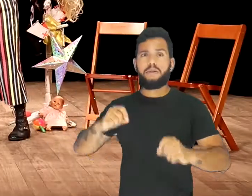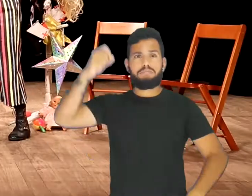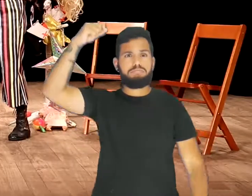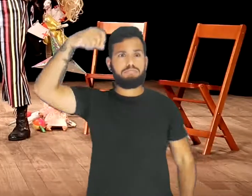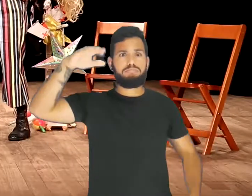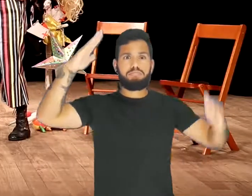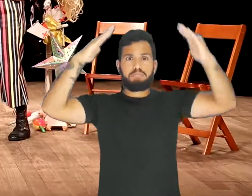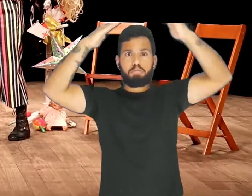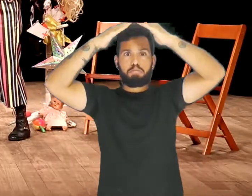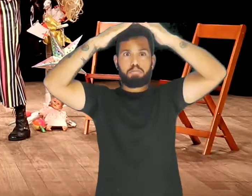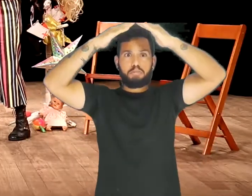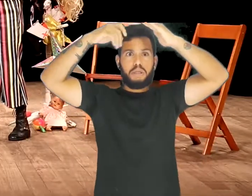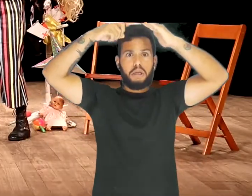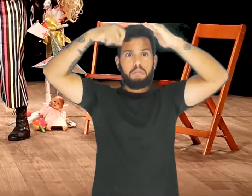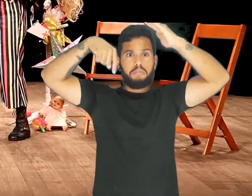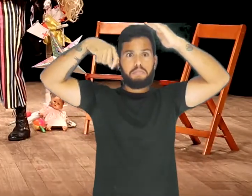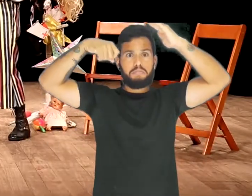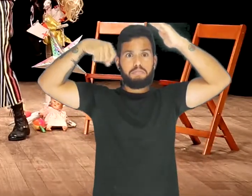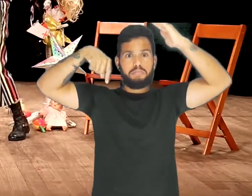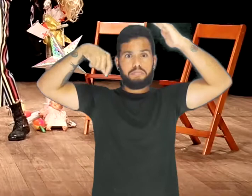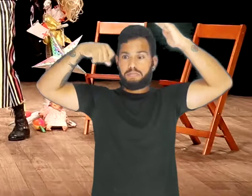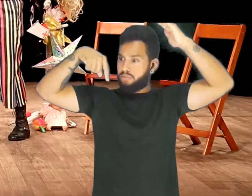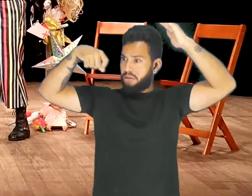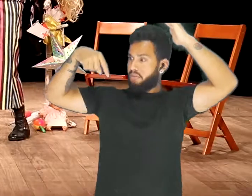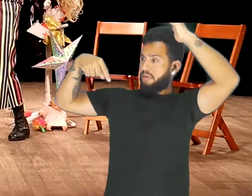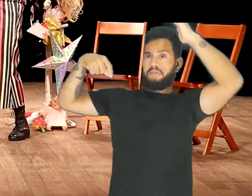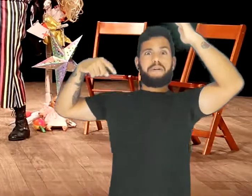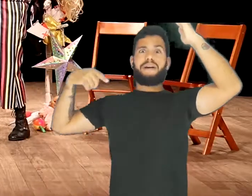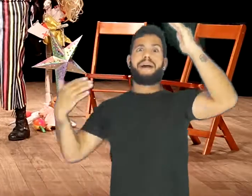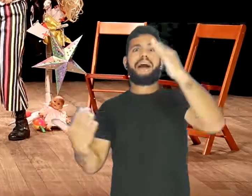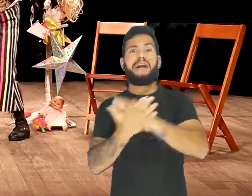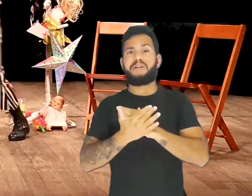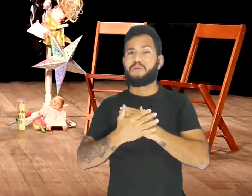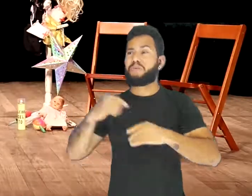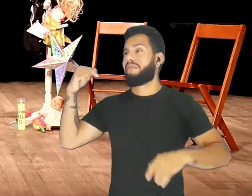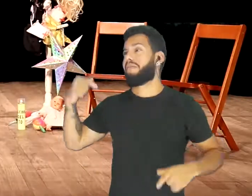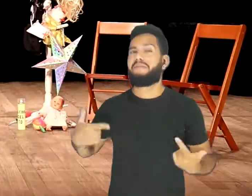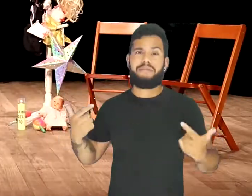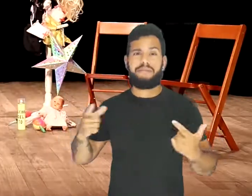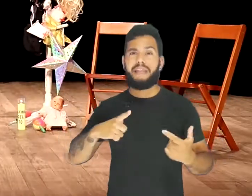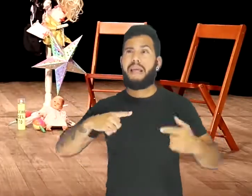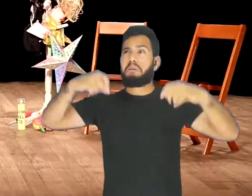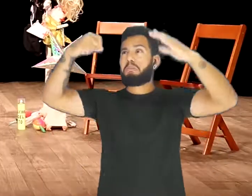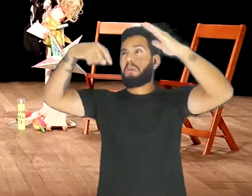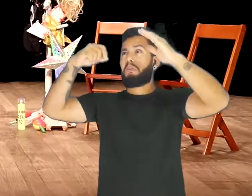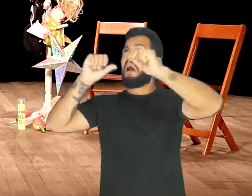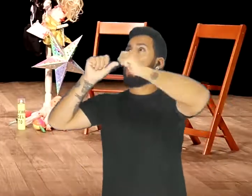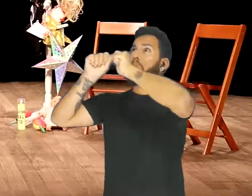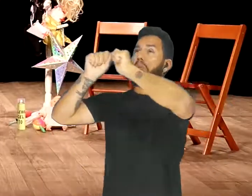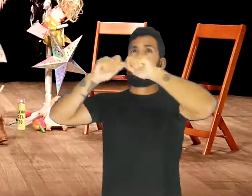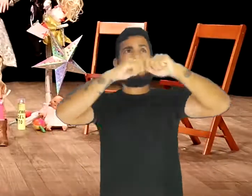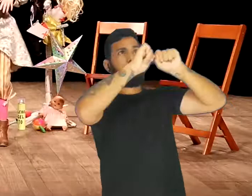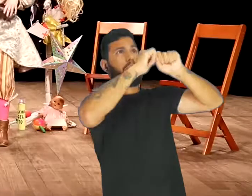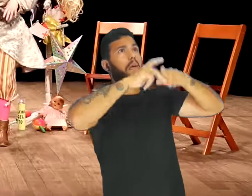dentro? A gente tá aqui dentro da onde? Tá com goteira aqui no teatro! Tá com goteira aqui no teatro! Ajudem o teatro,